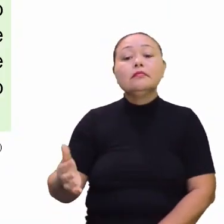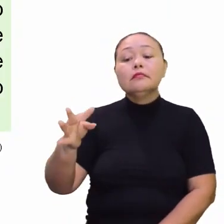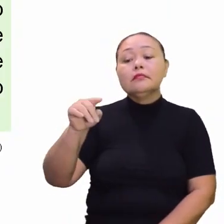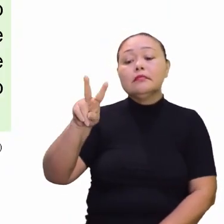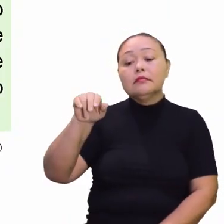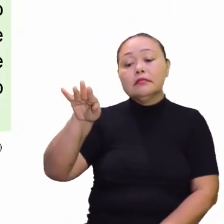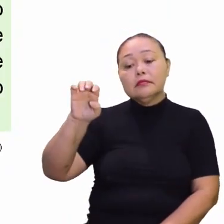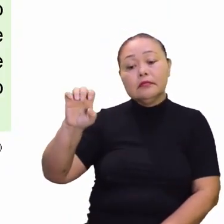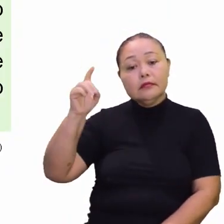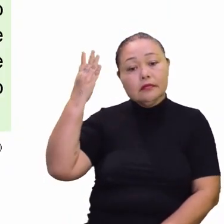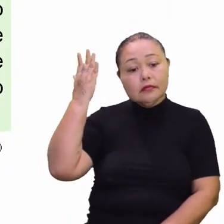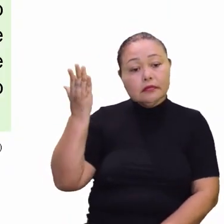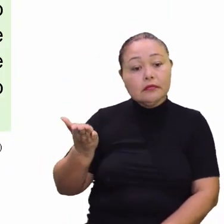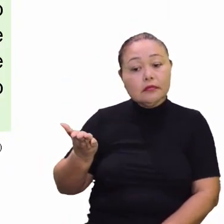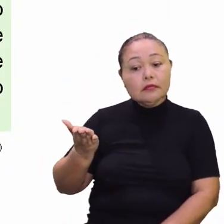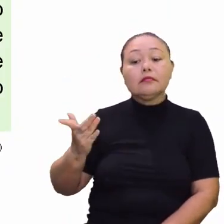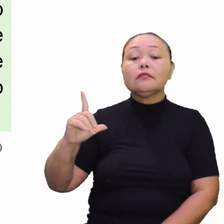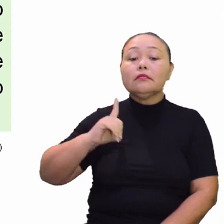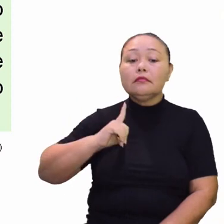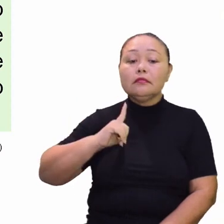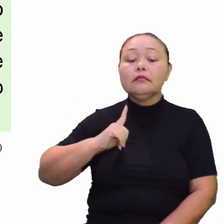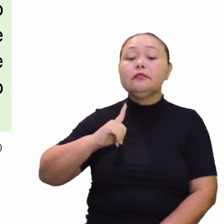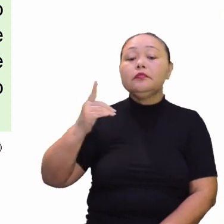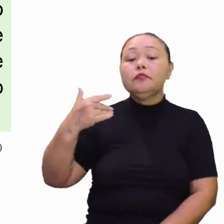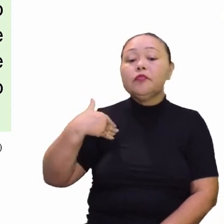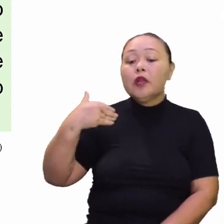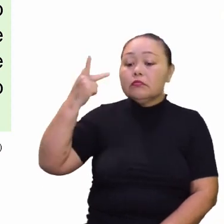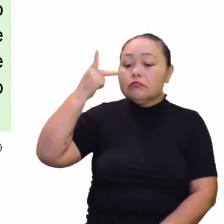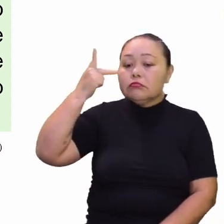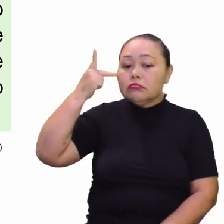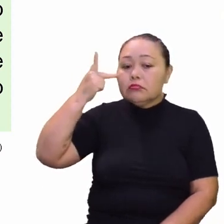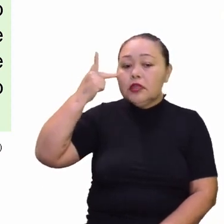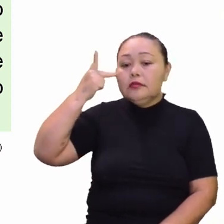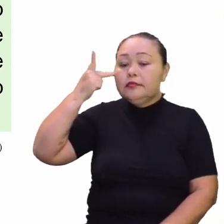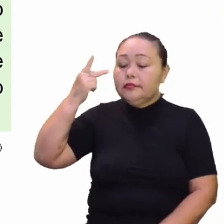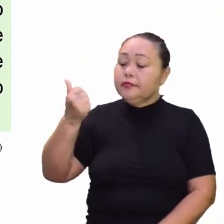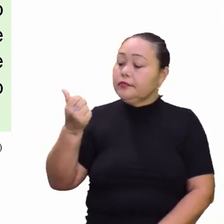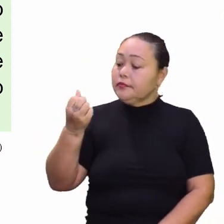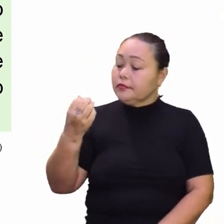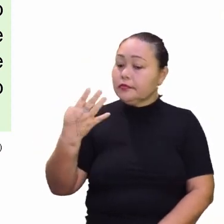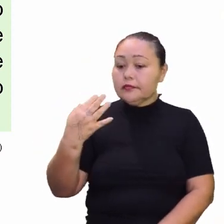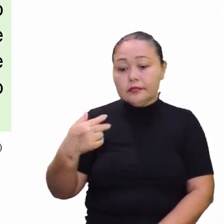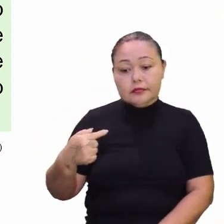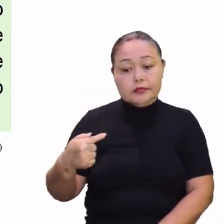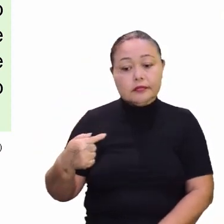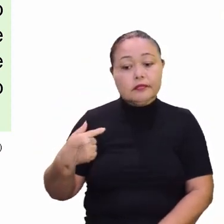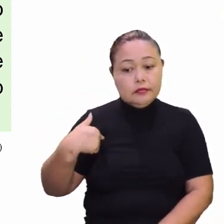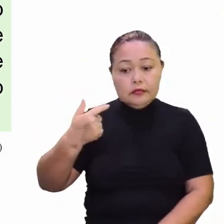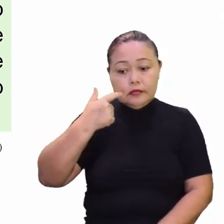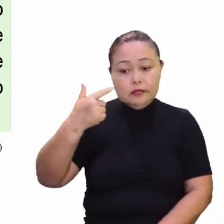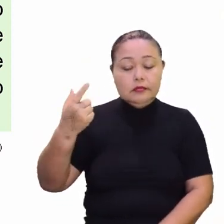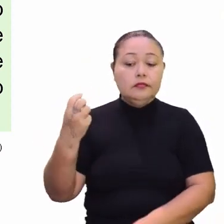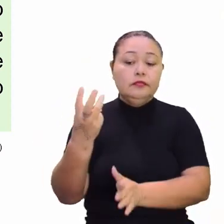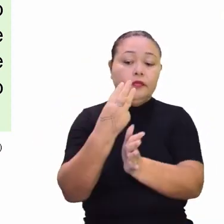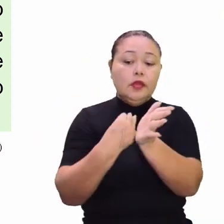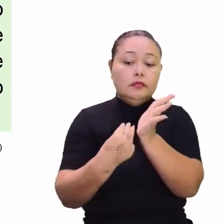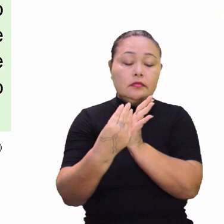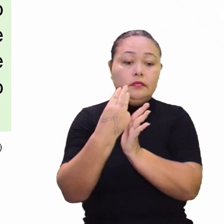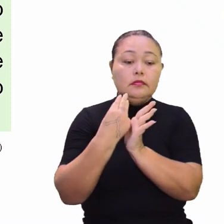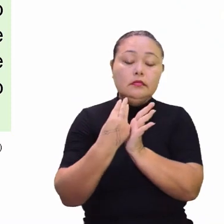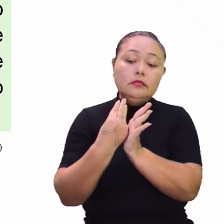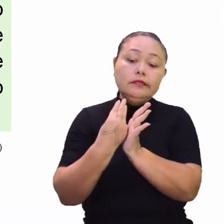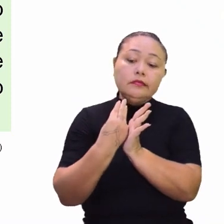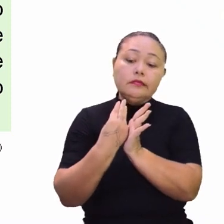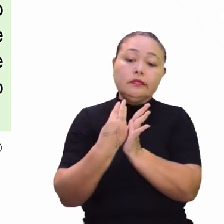Antônio Raposo Tavares. Quem foi, partindo de São Paulo, em 1647, que a gente viu há pouco no mapa, que foi um